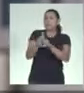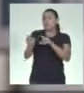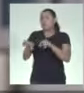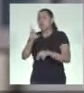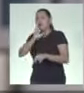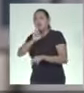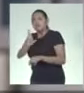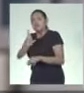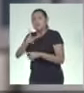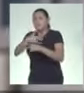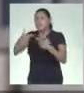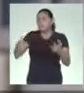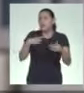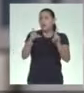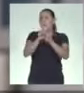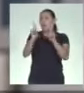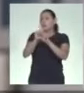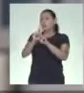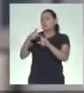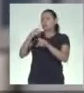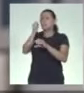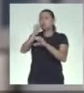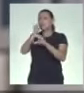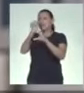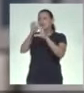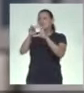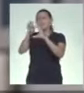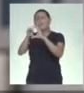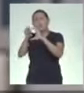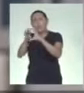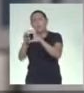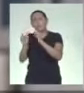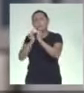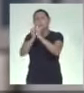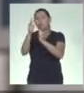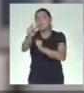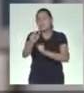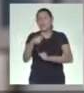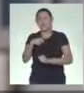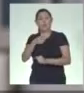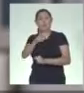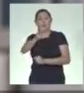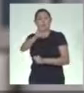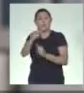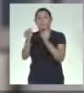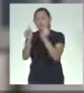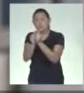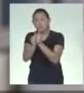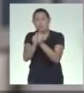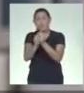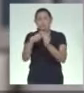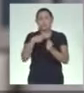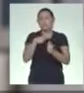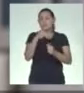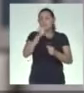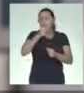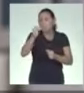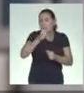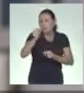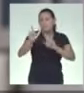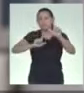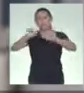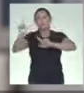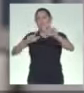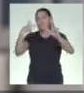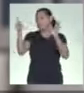se escondendo atrás de uma ex-apresentadora da Globo. Da mesma maneira que seu irmão faz com você. Não é uma reportagem